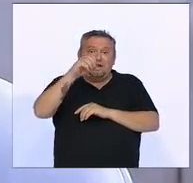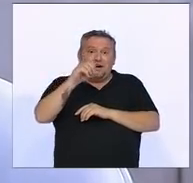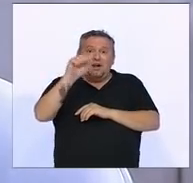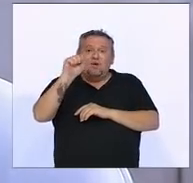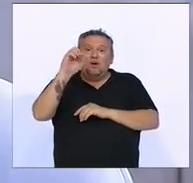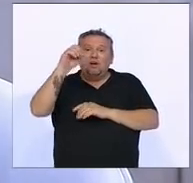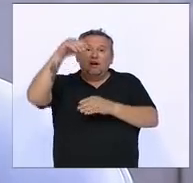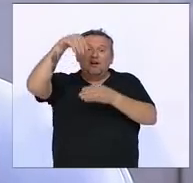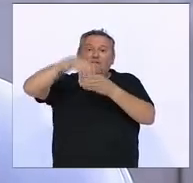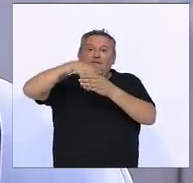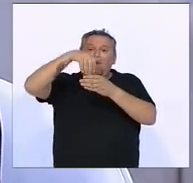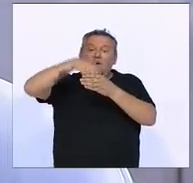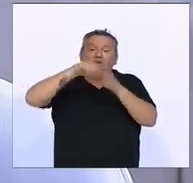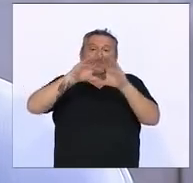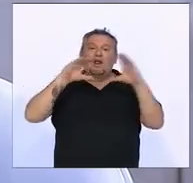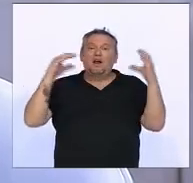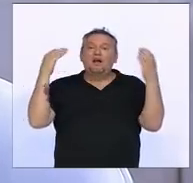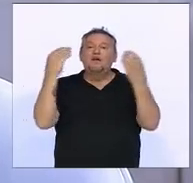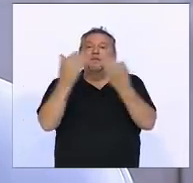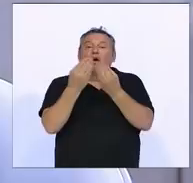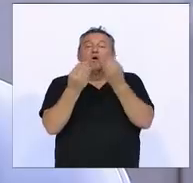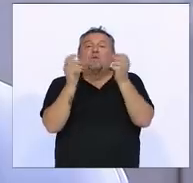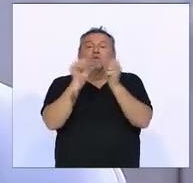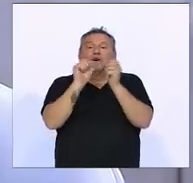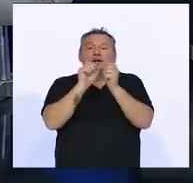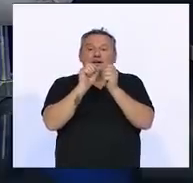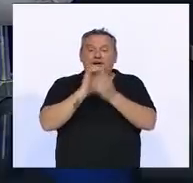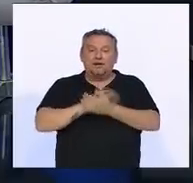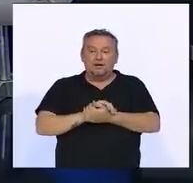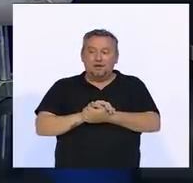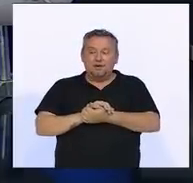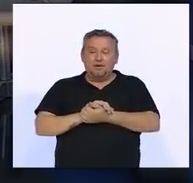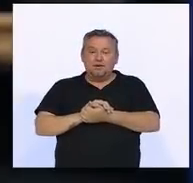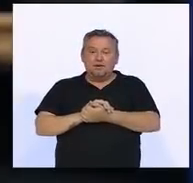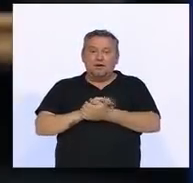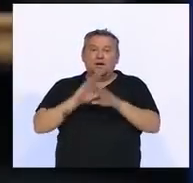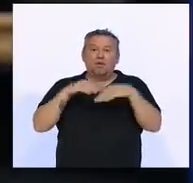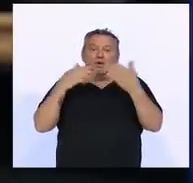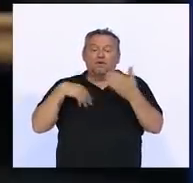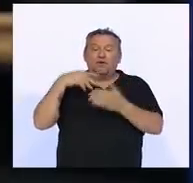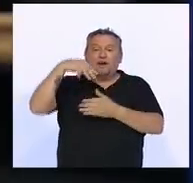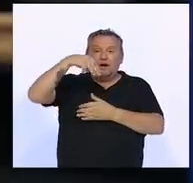votos na Câmara. Como fazer para governar então, sem esses grandes partidos? Quando o Ciro fala PMDB,